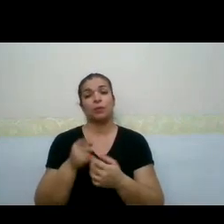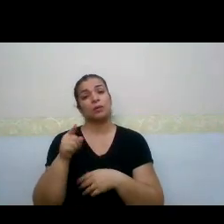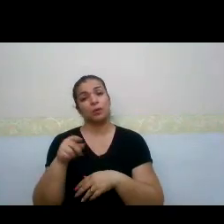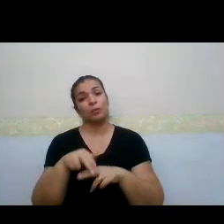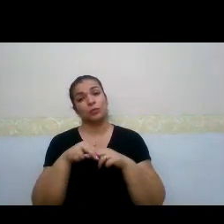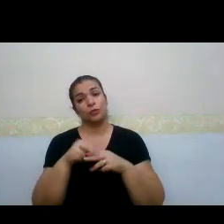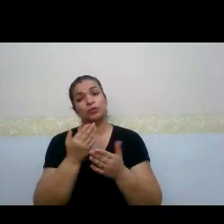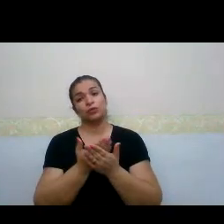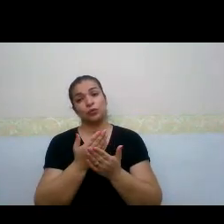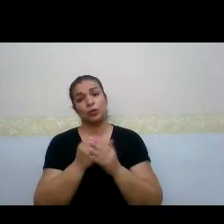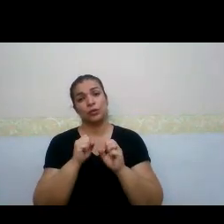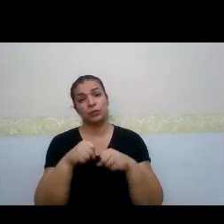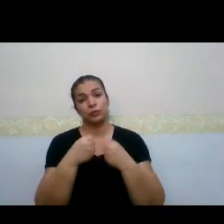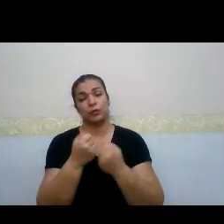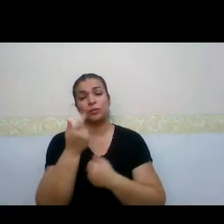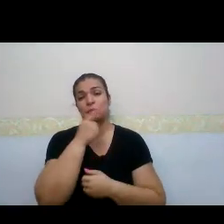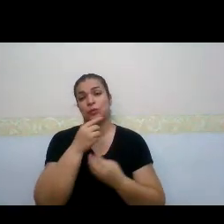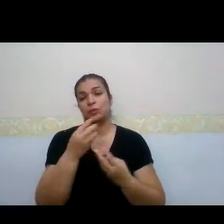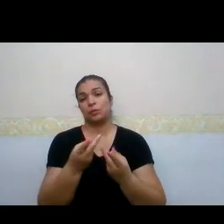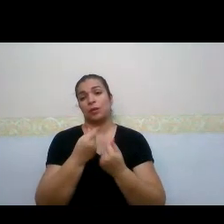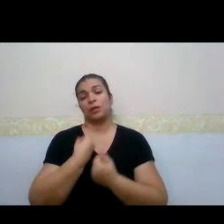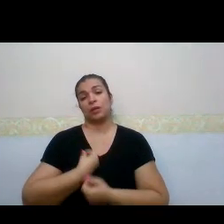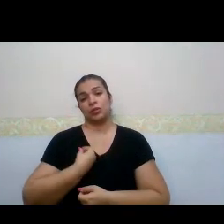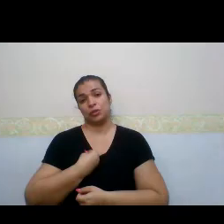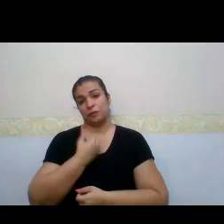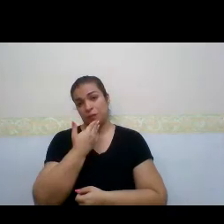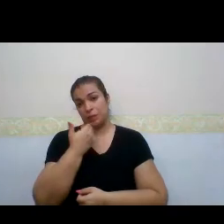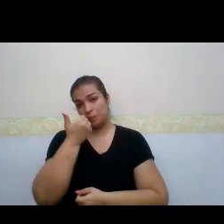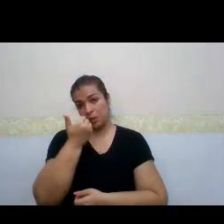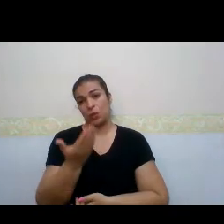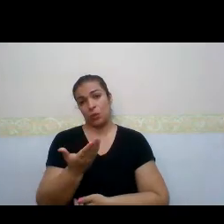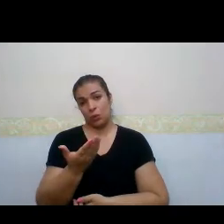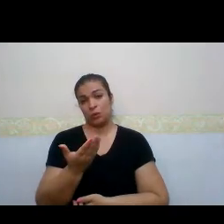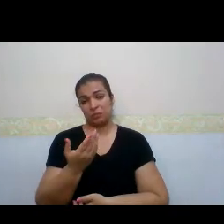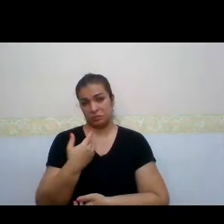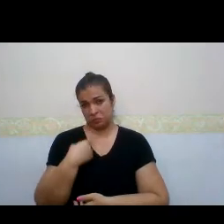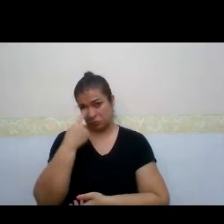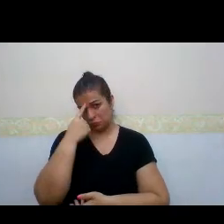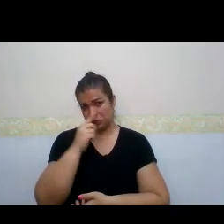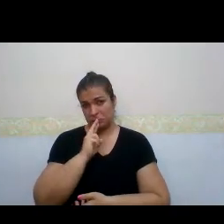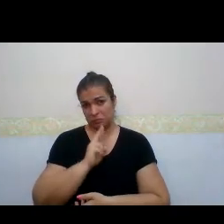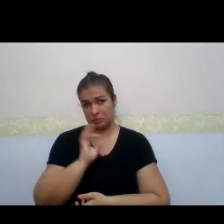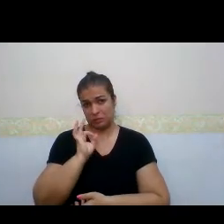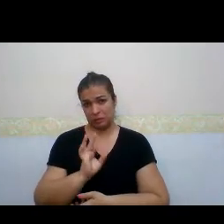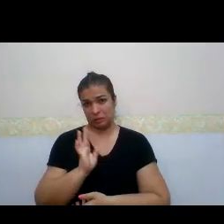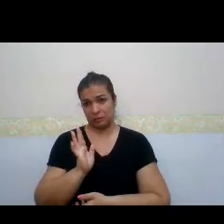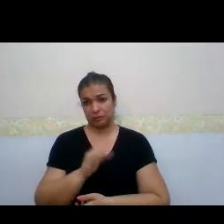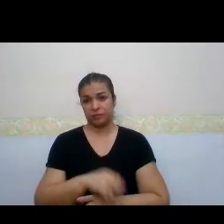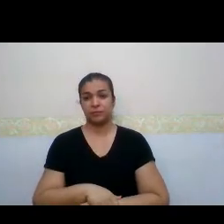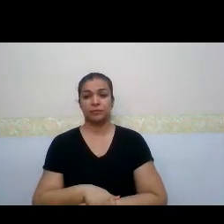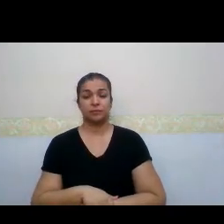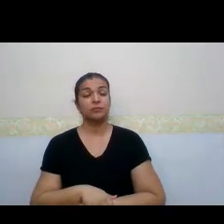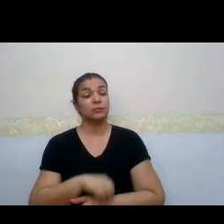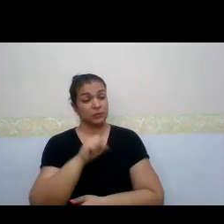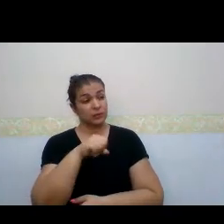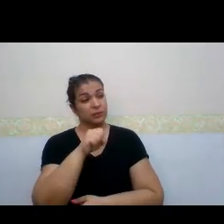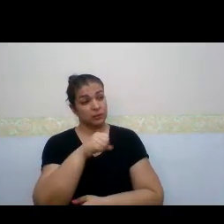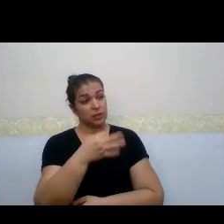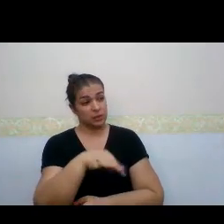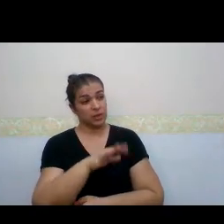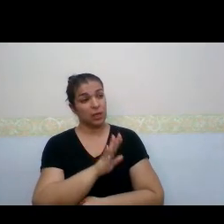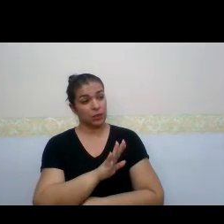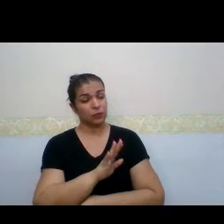ter uma qualidade de vida melhor. Esse é o meu ponto de Ah, vista, não sei se está correto. está correto. Mas eu quero que